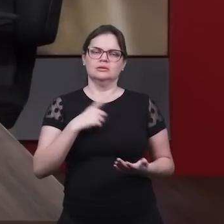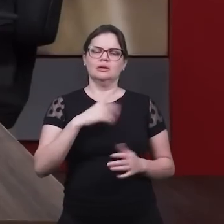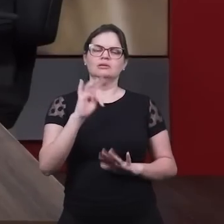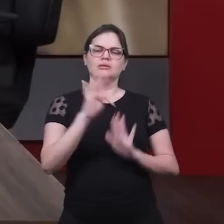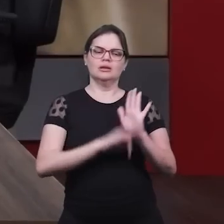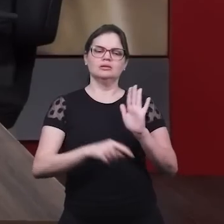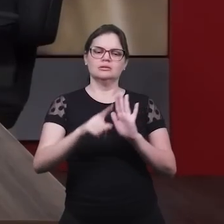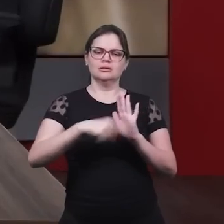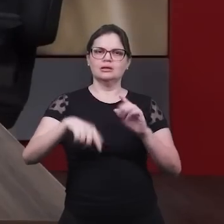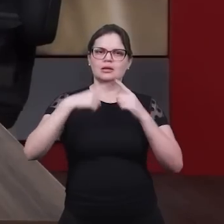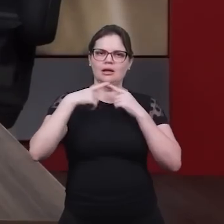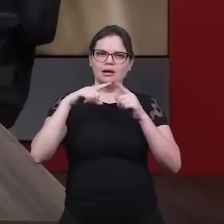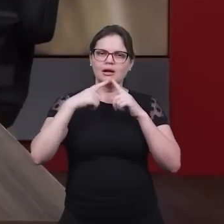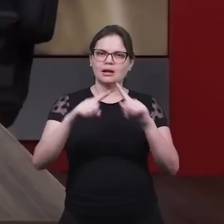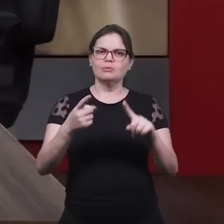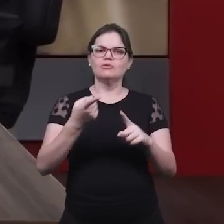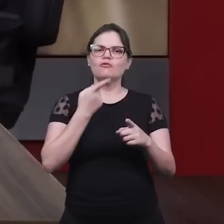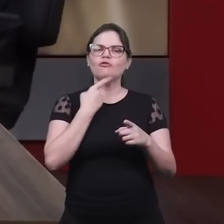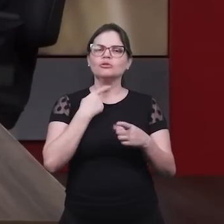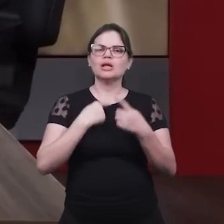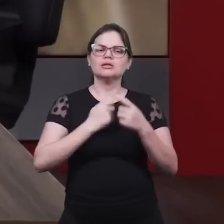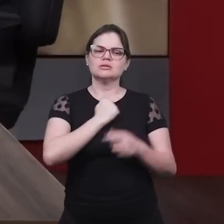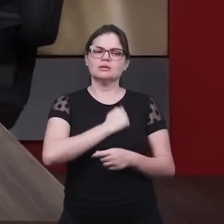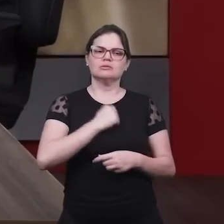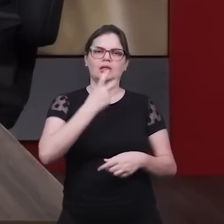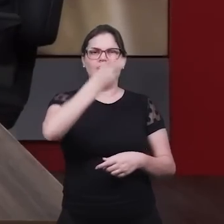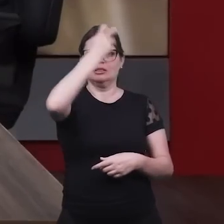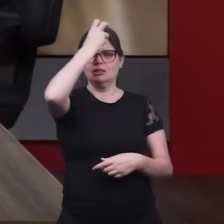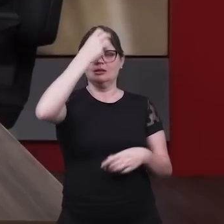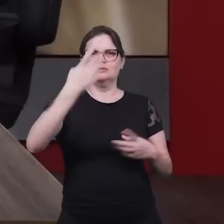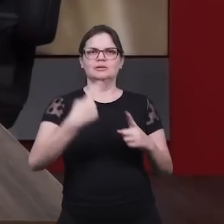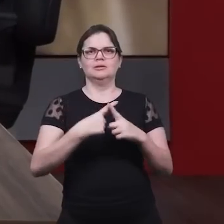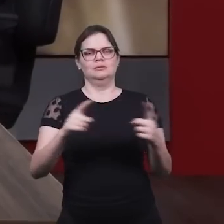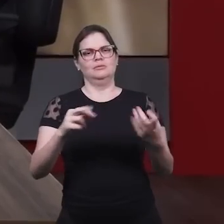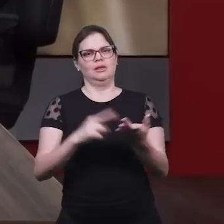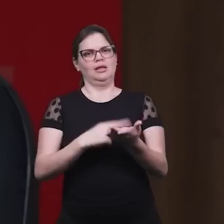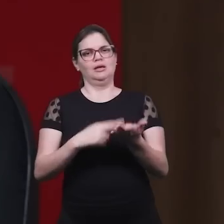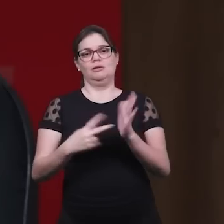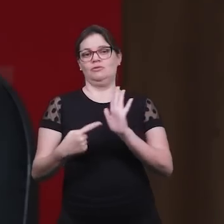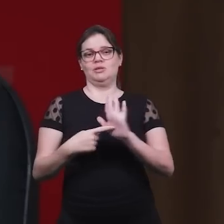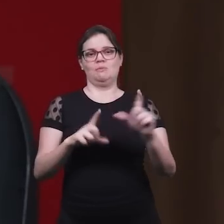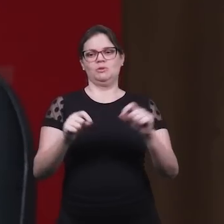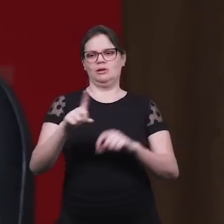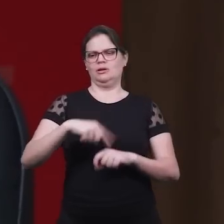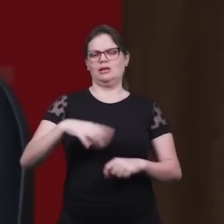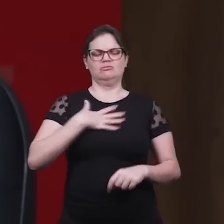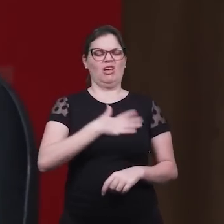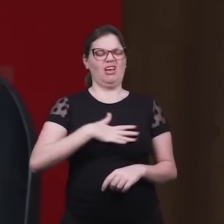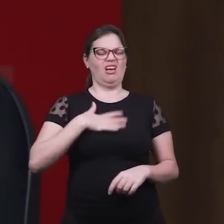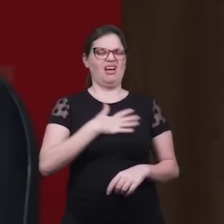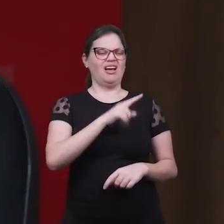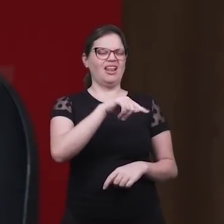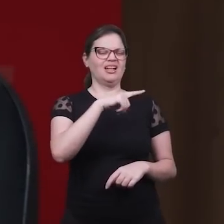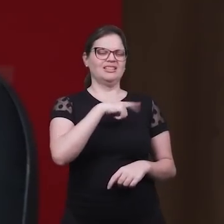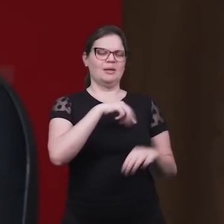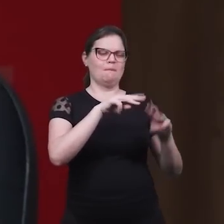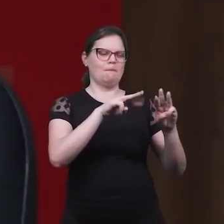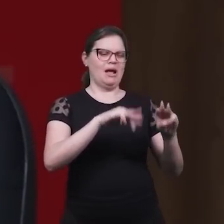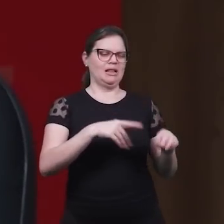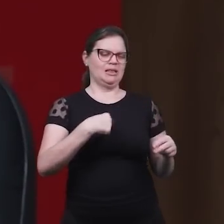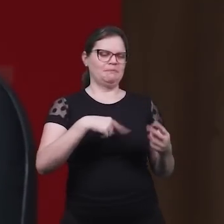eles comendo carne com cebola no Egito. Mas na revista mostra que eles estavam tão satisfeitos ali, maná, água, rapaz,